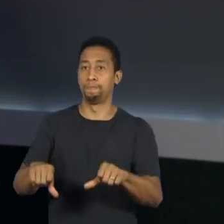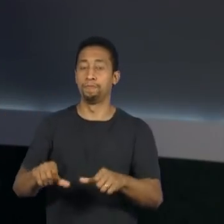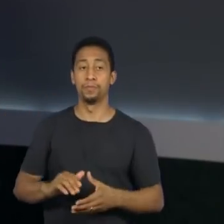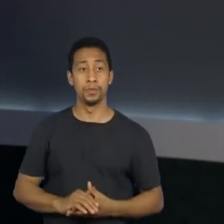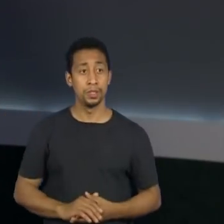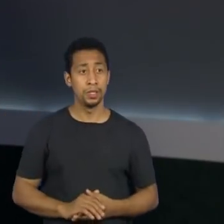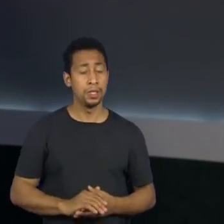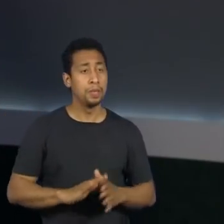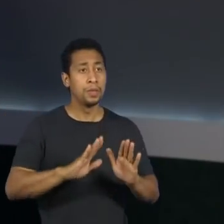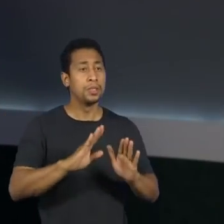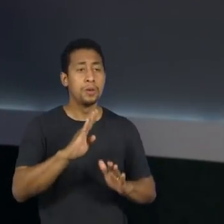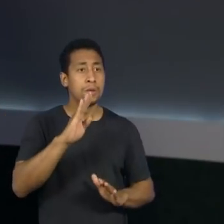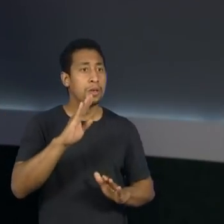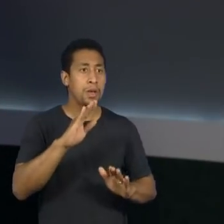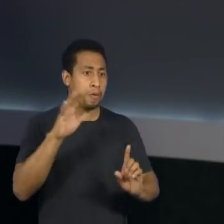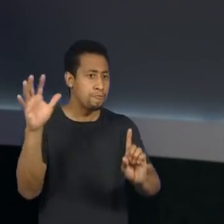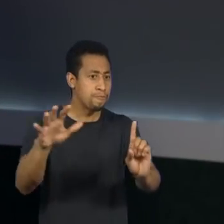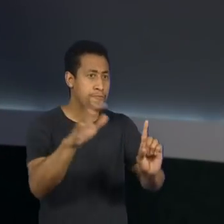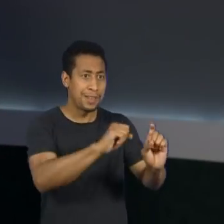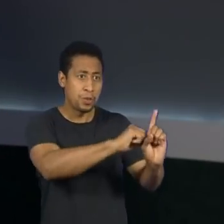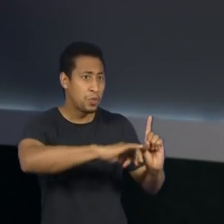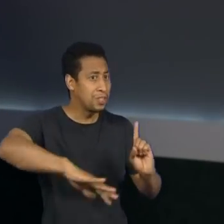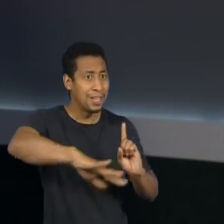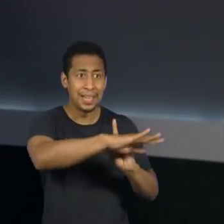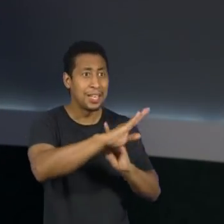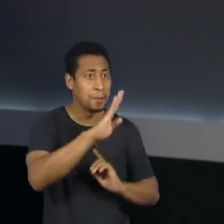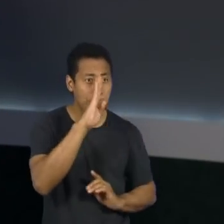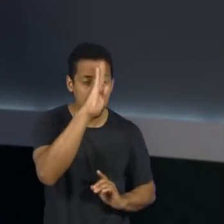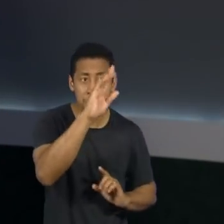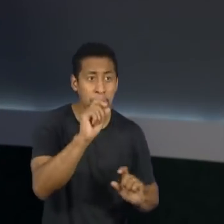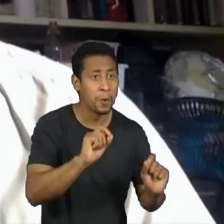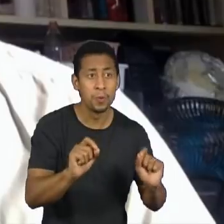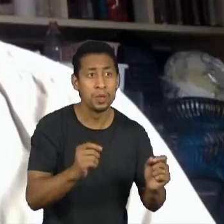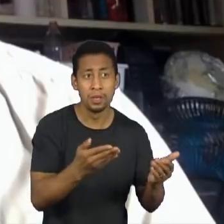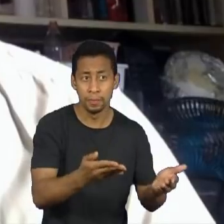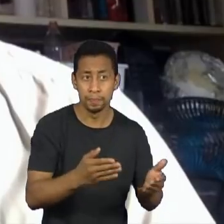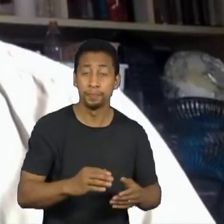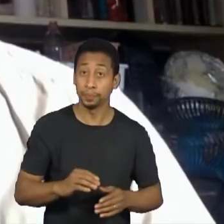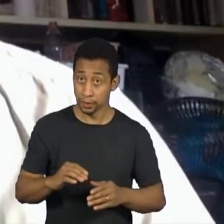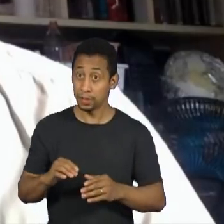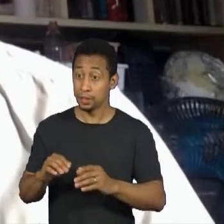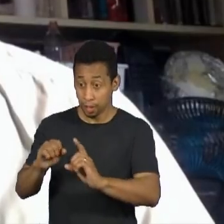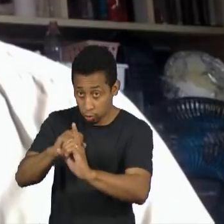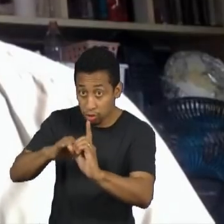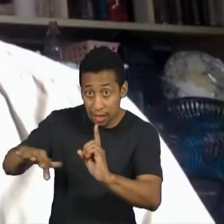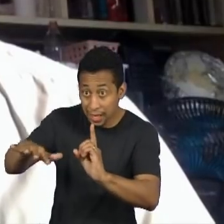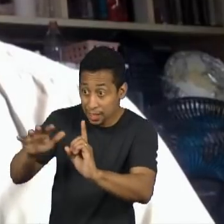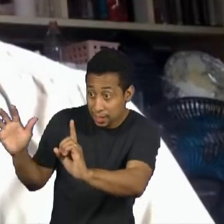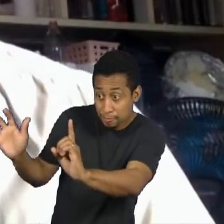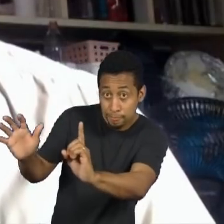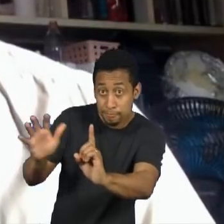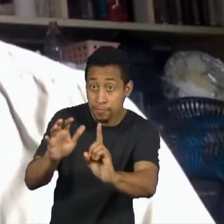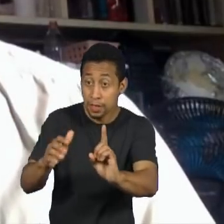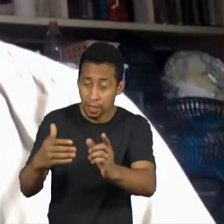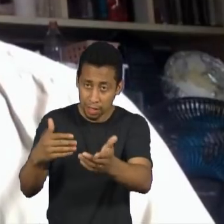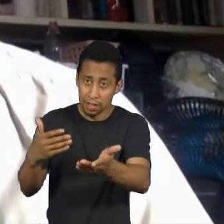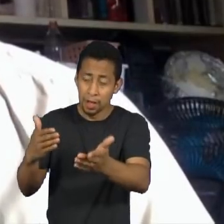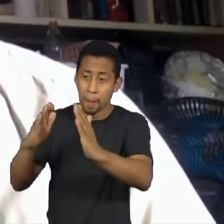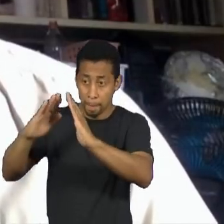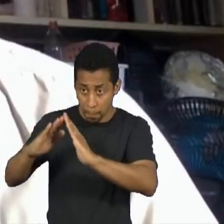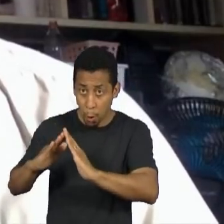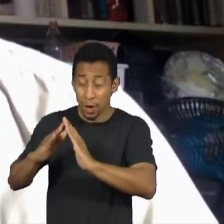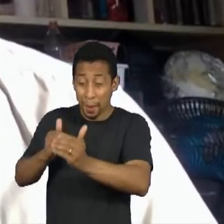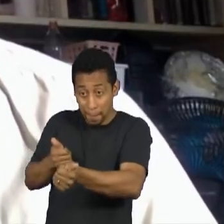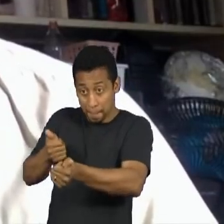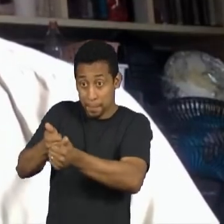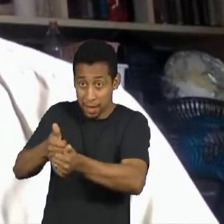os principais impactos sociais desse garimpo ilegal? O impacto na sociedade que está vivendo às